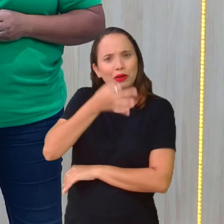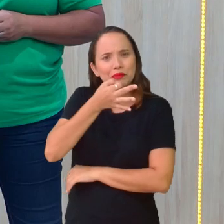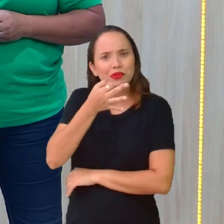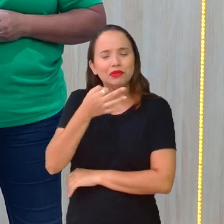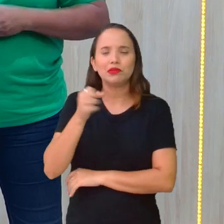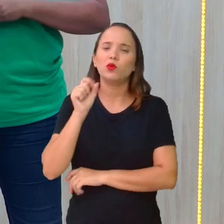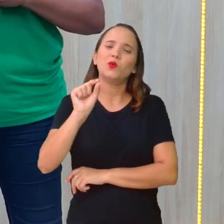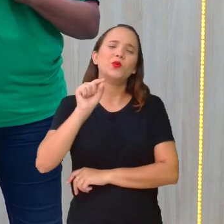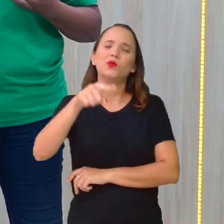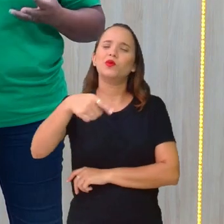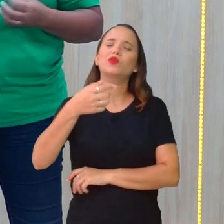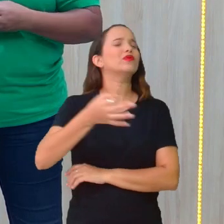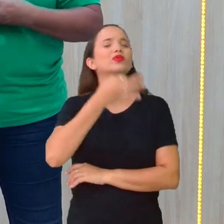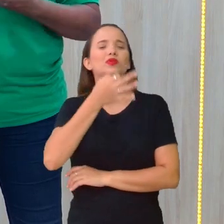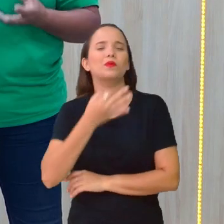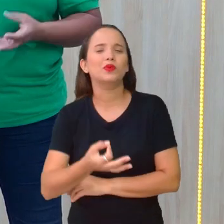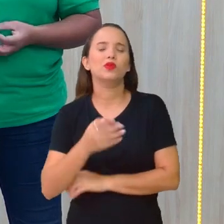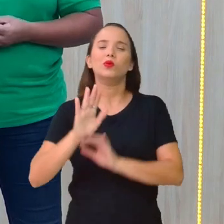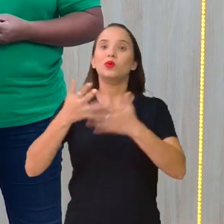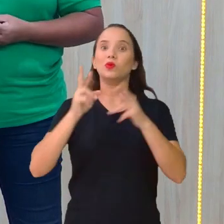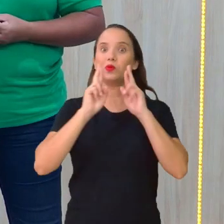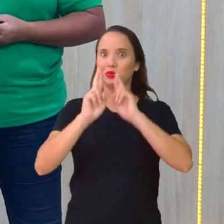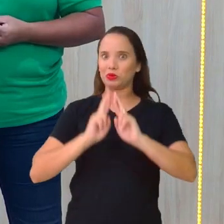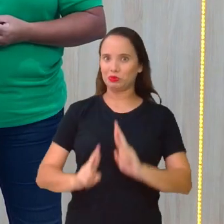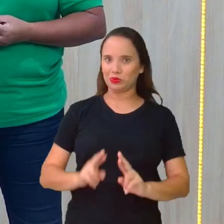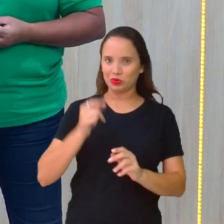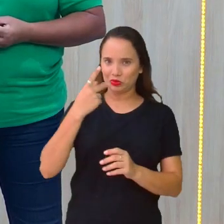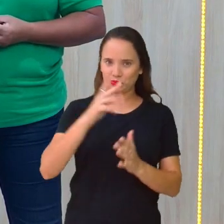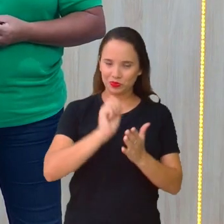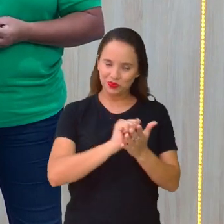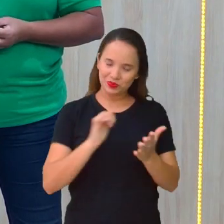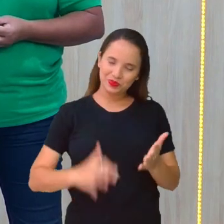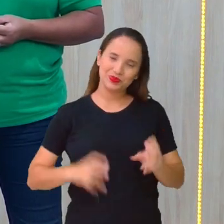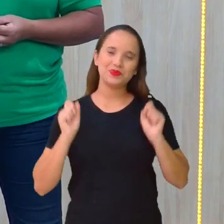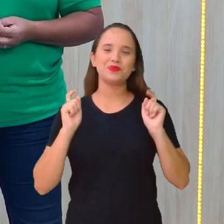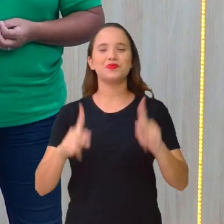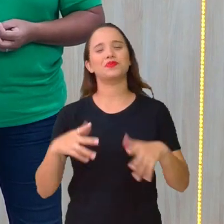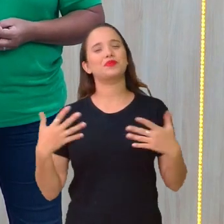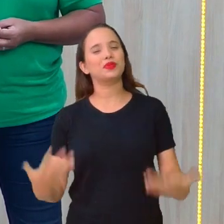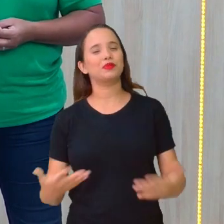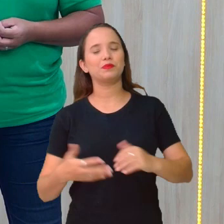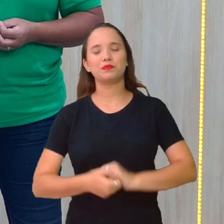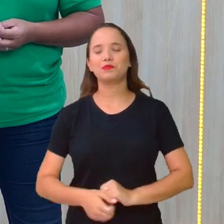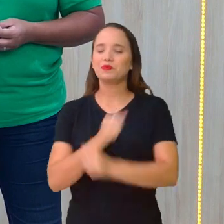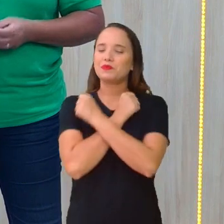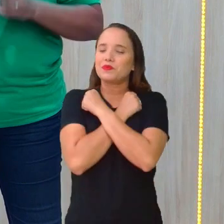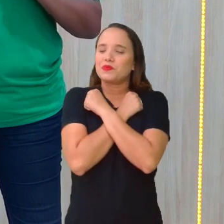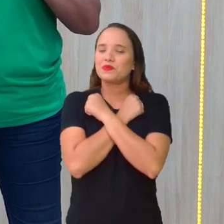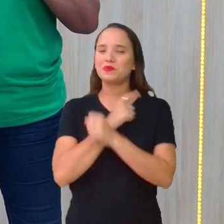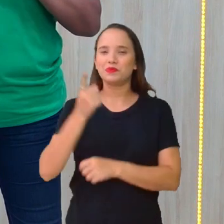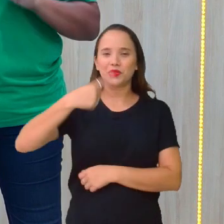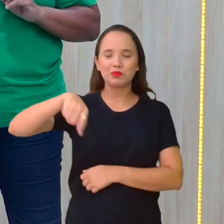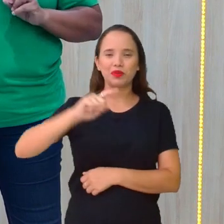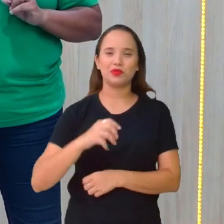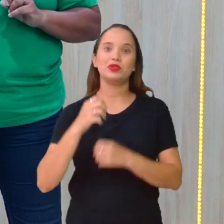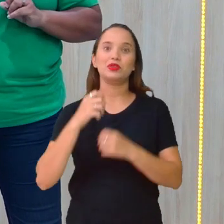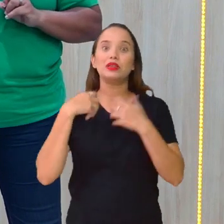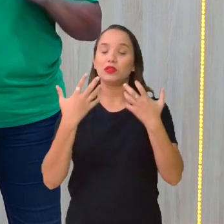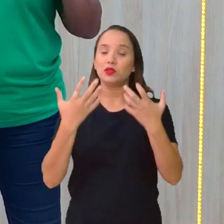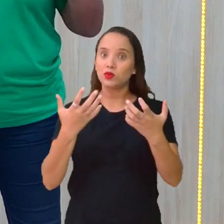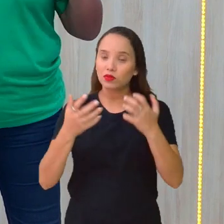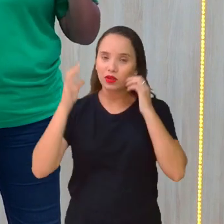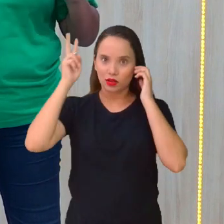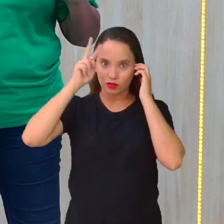que você escreveu aí, qual foi a resposta da sua atividade, tá bom? Então, grande abraço para vocês. Vou